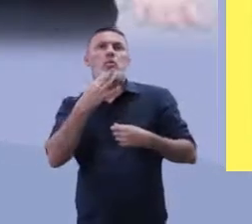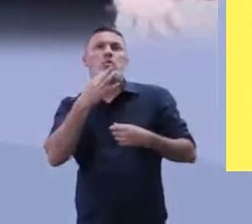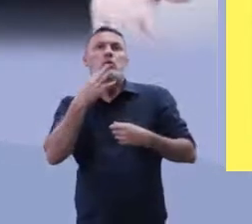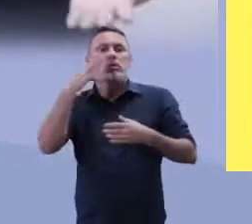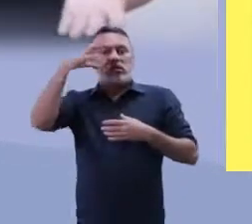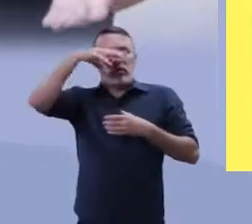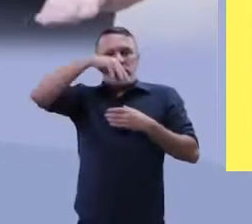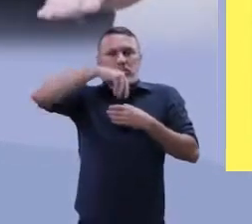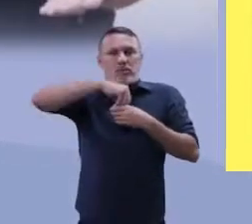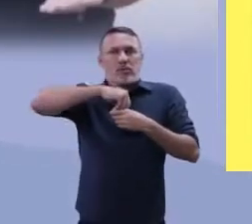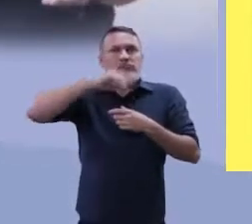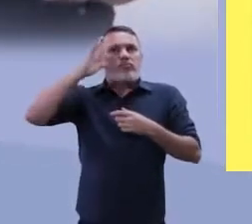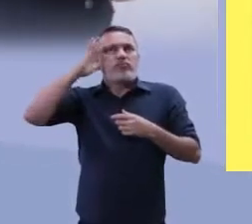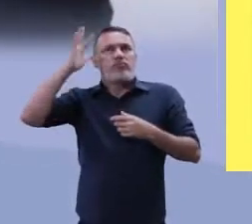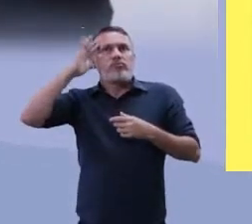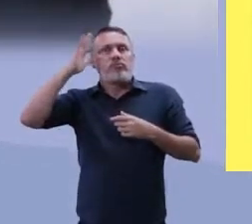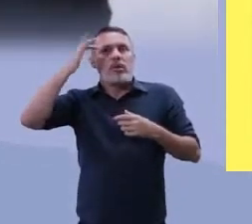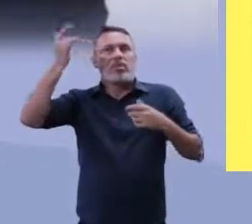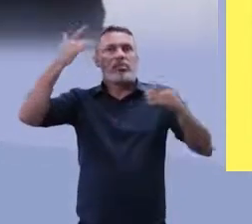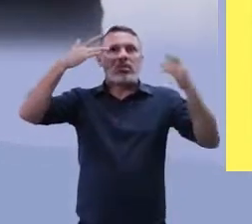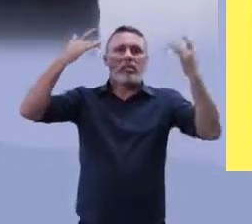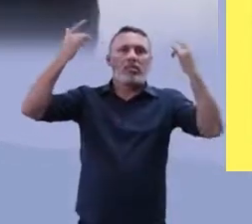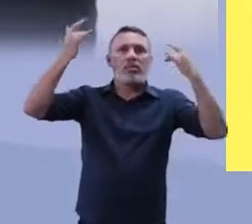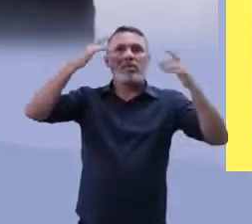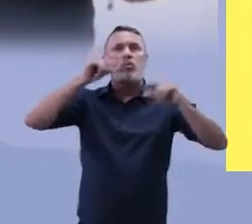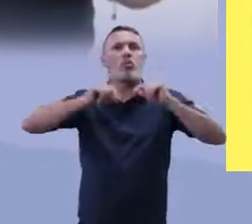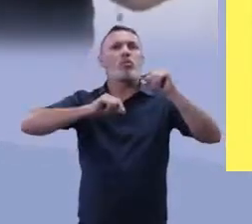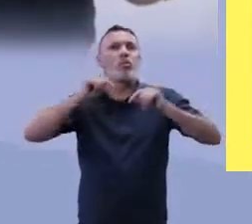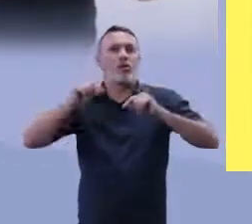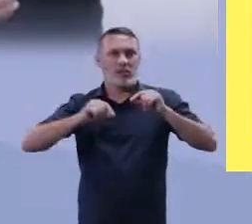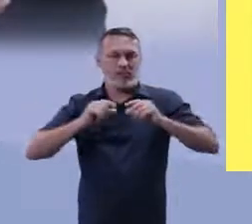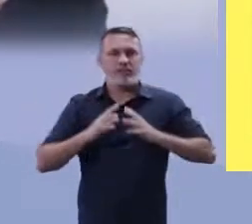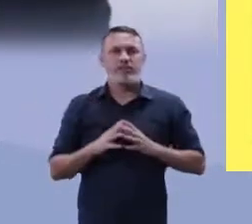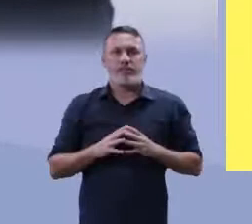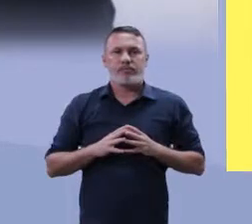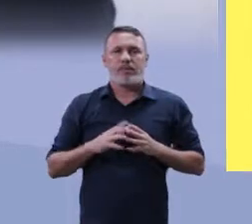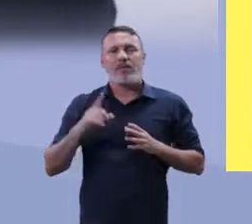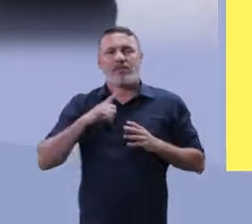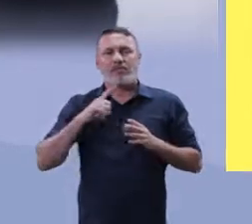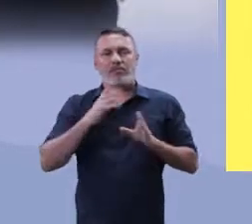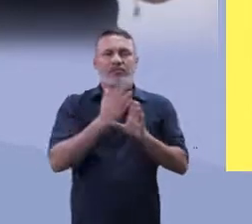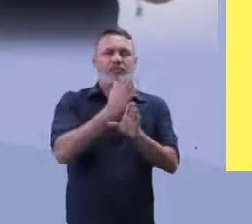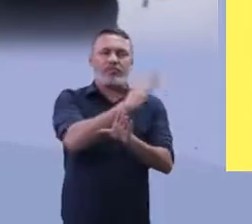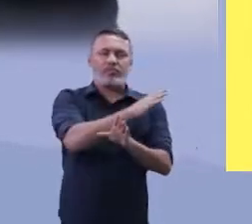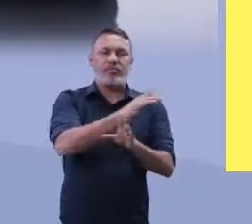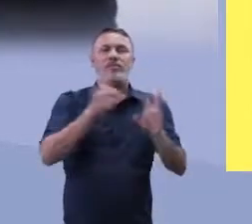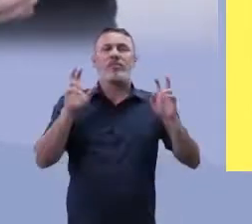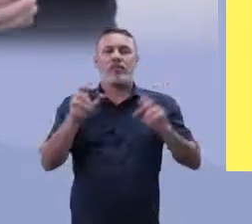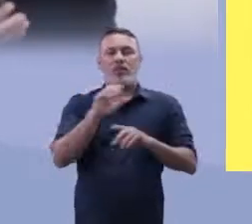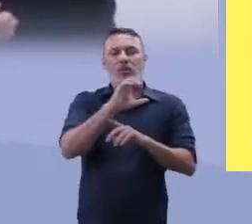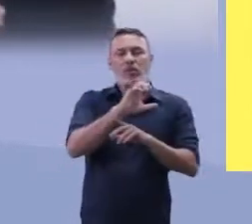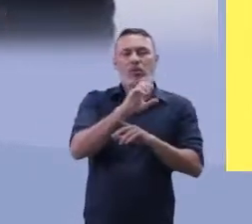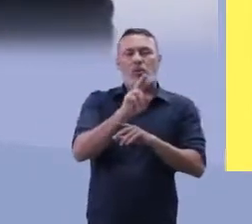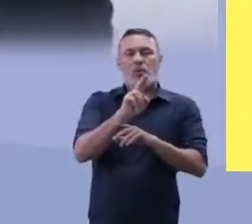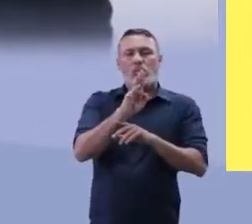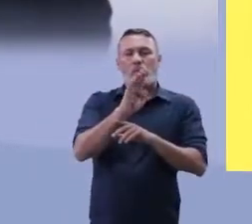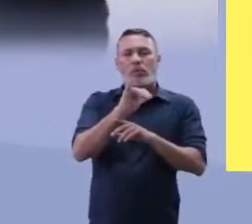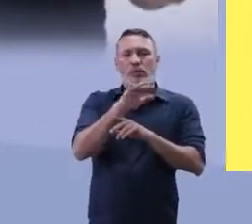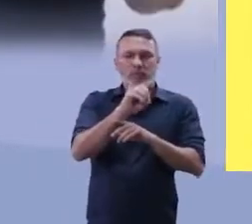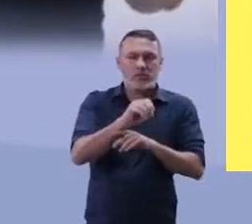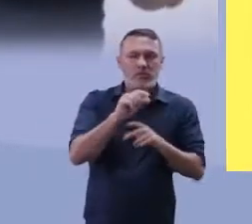buscar saber mais de si. Então, diante de todo aquele quadro de cubismo,